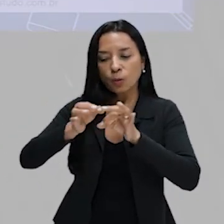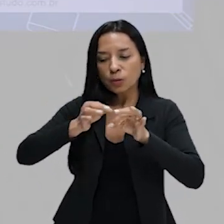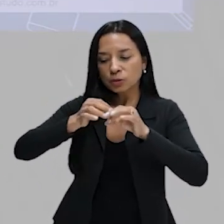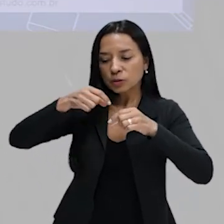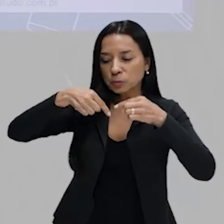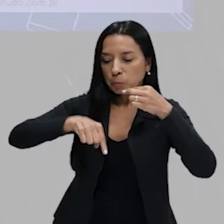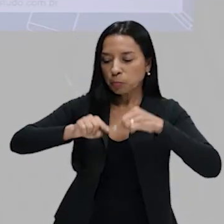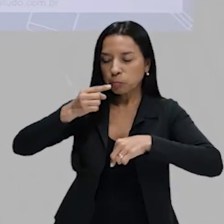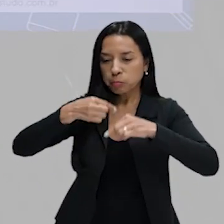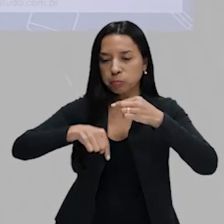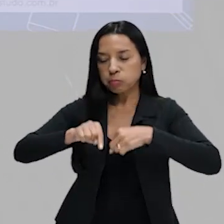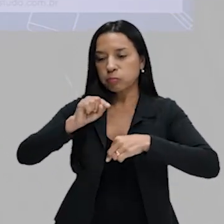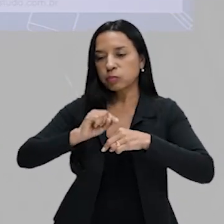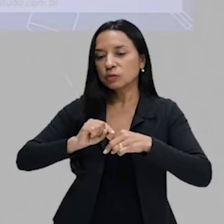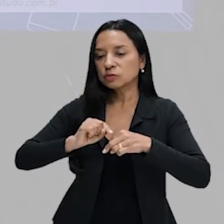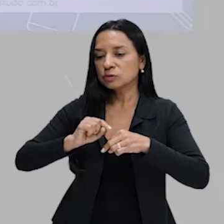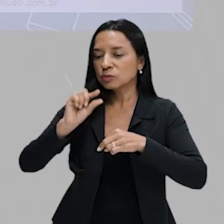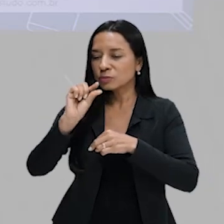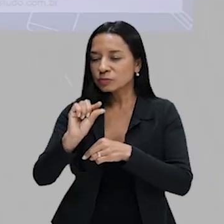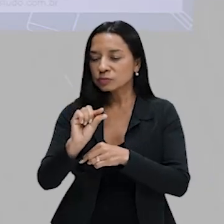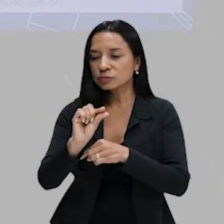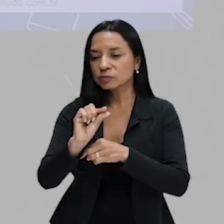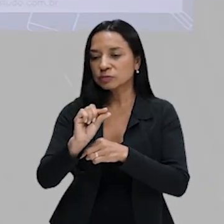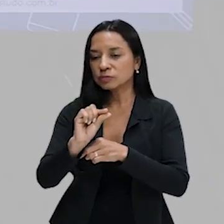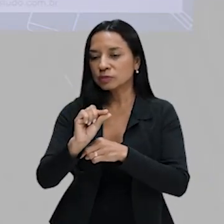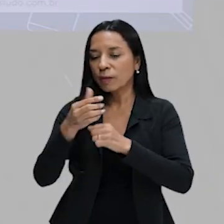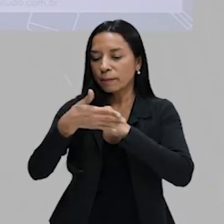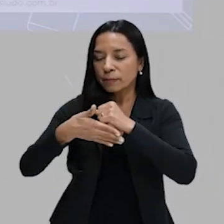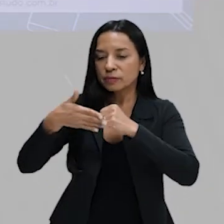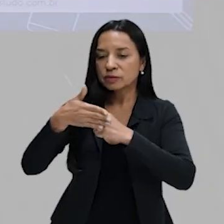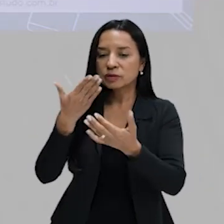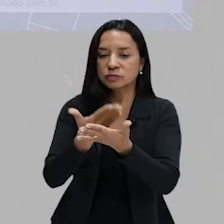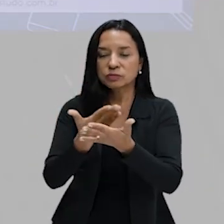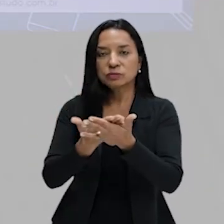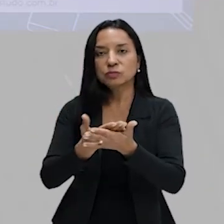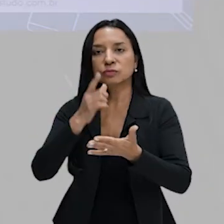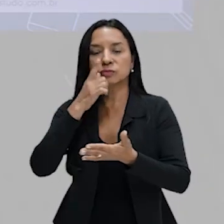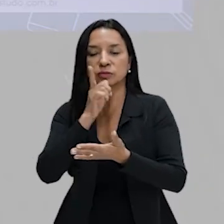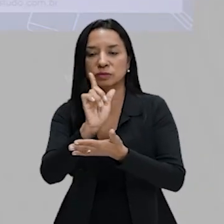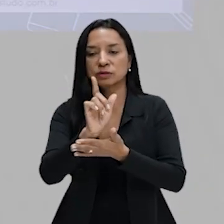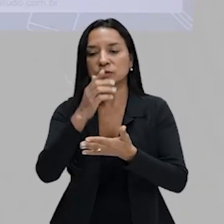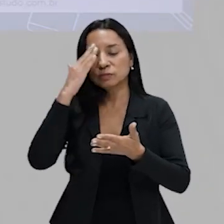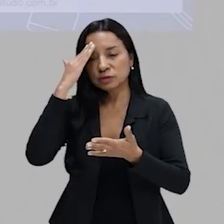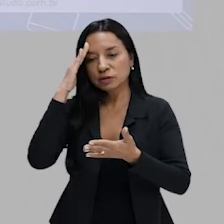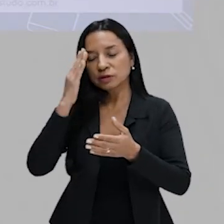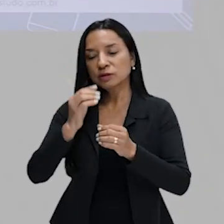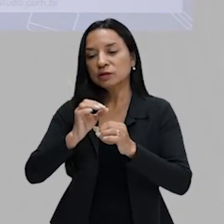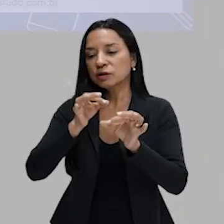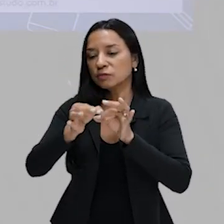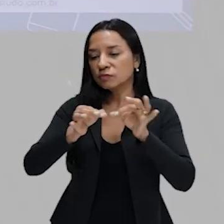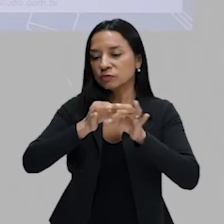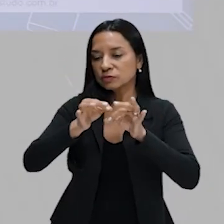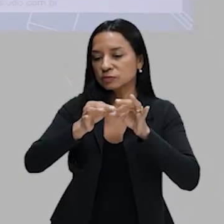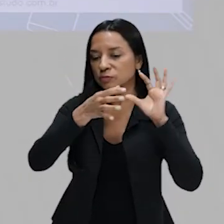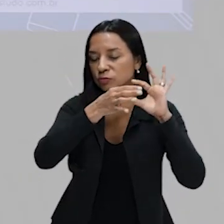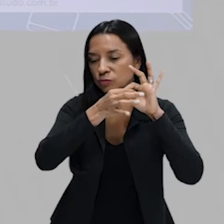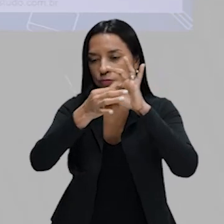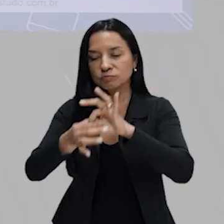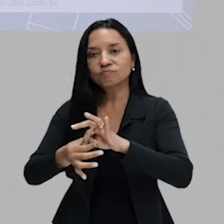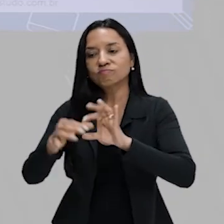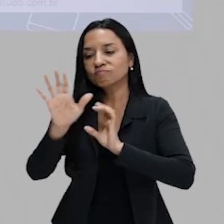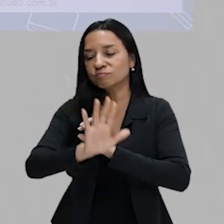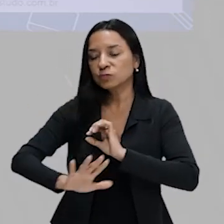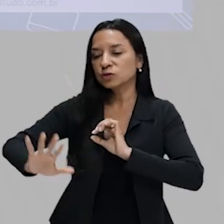com base no estudo delas, nós conseguimos hoje em dia entender o funcionamento no contexto geral do